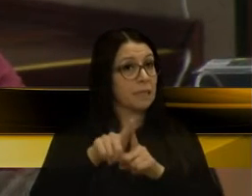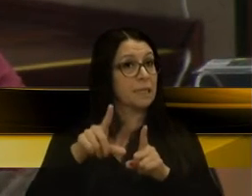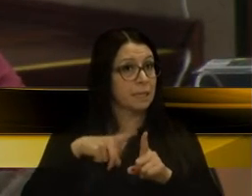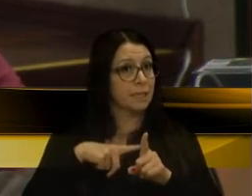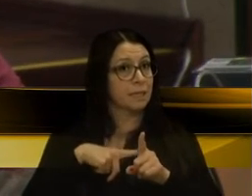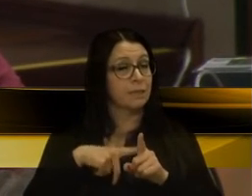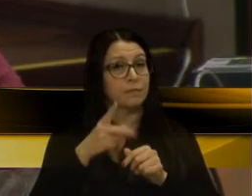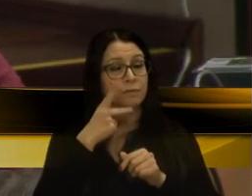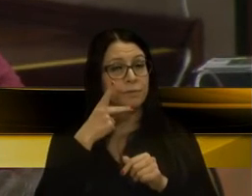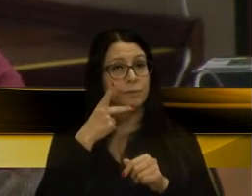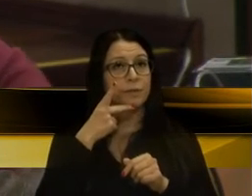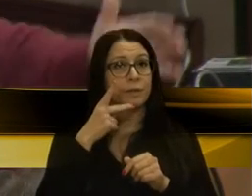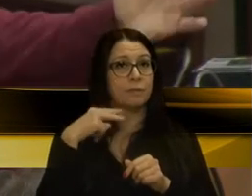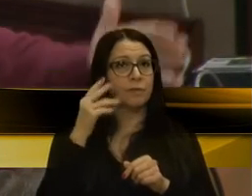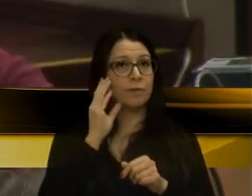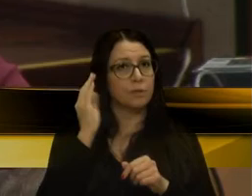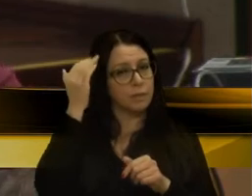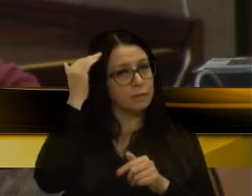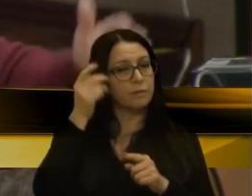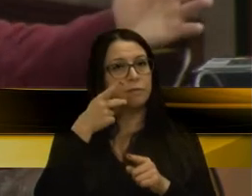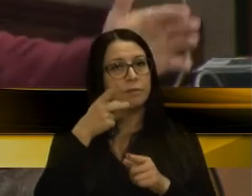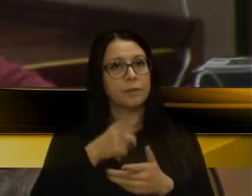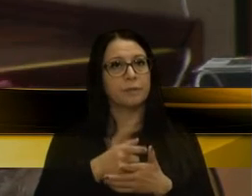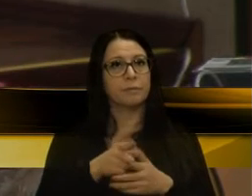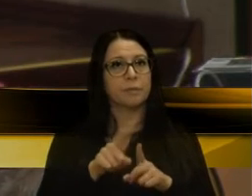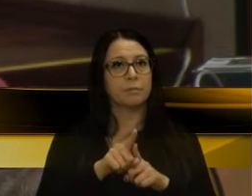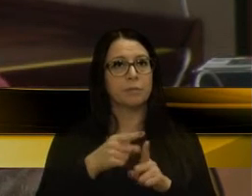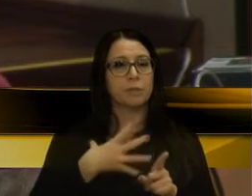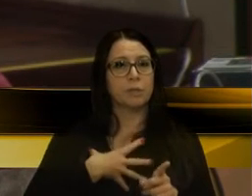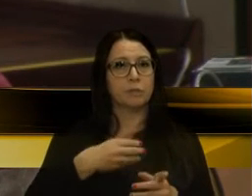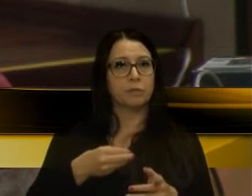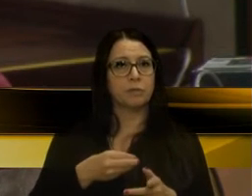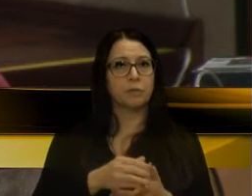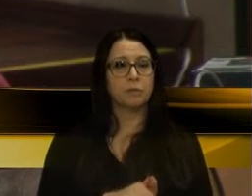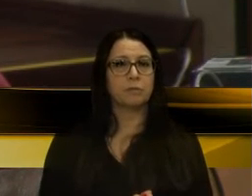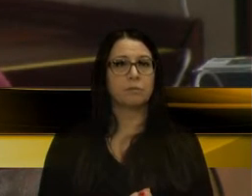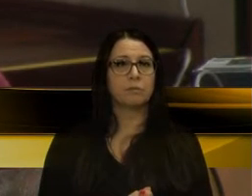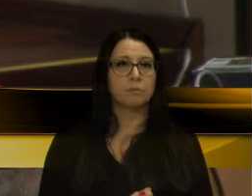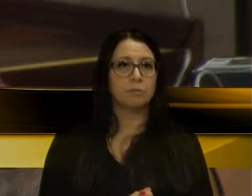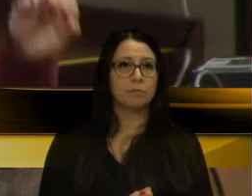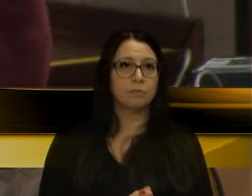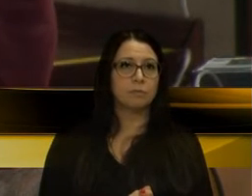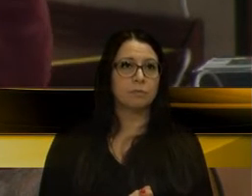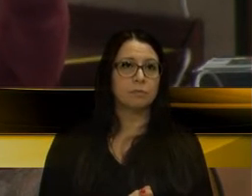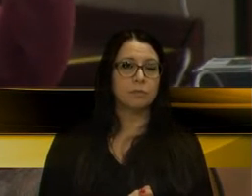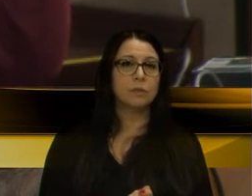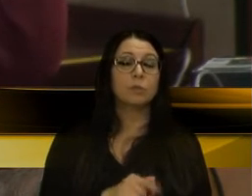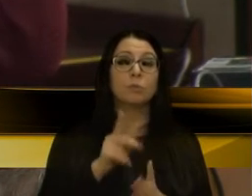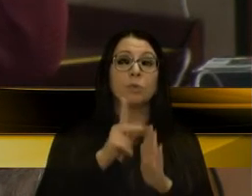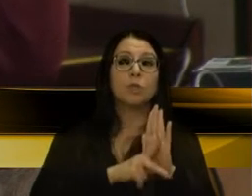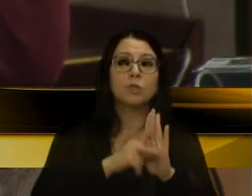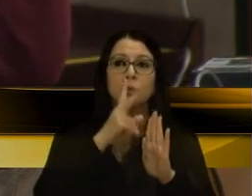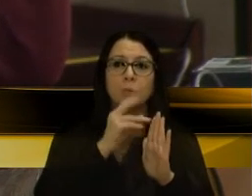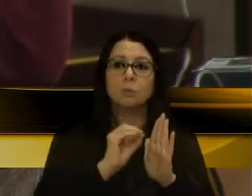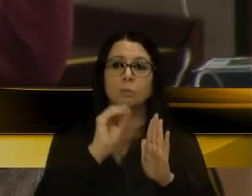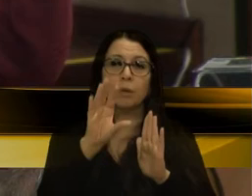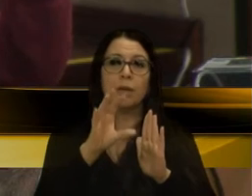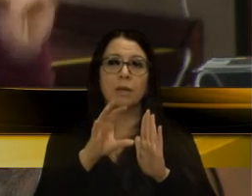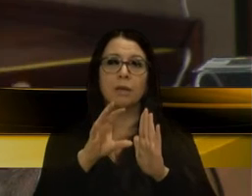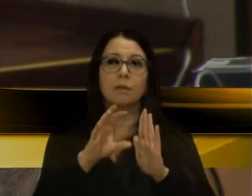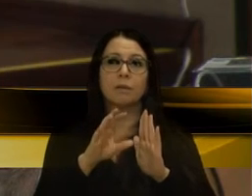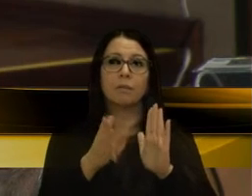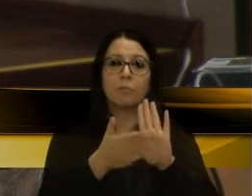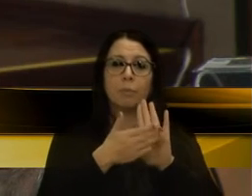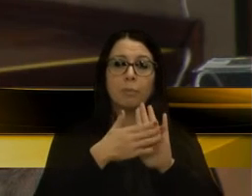falar, vereador Felipe, o senhor que falou, inclusive o senhor teve filho recentemente, um projeto desse enviado para a Câmara, com a